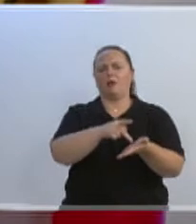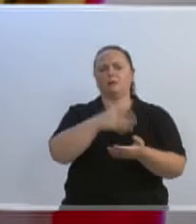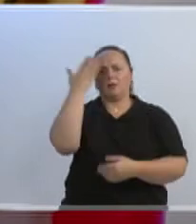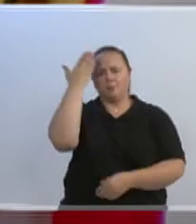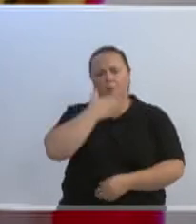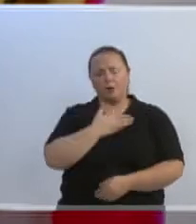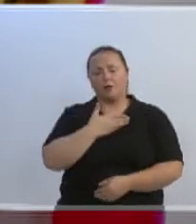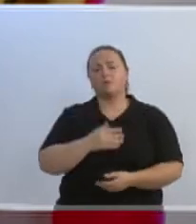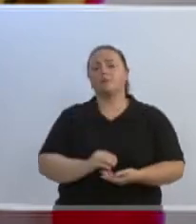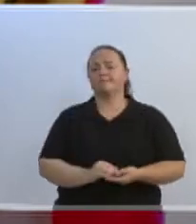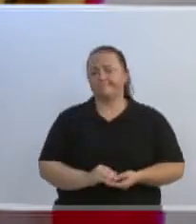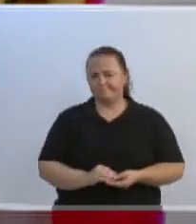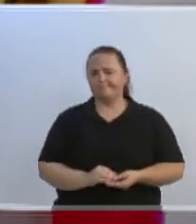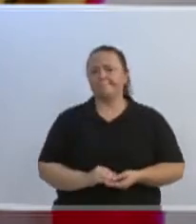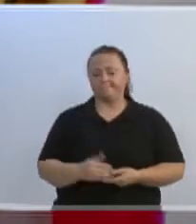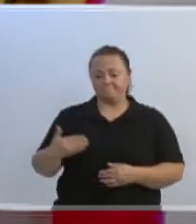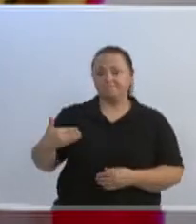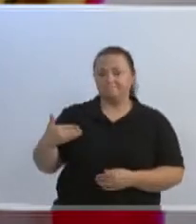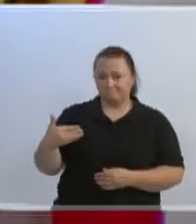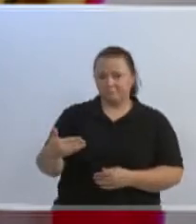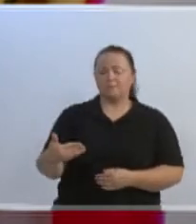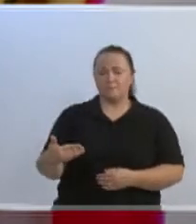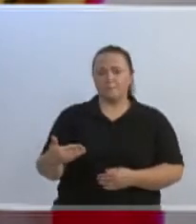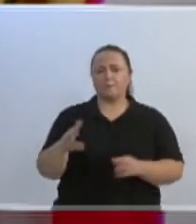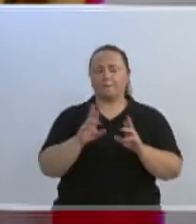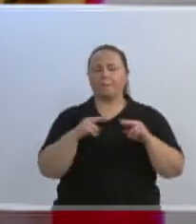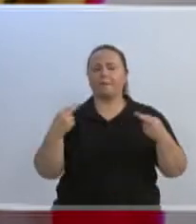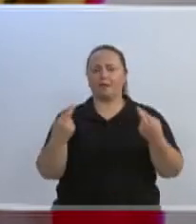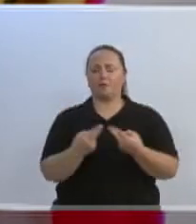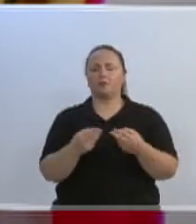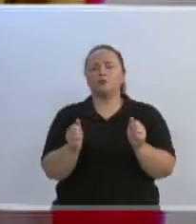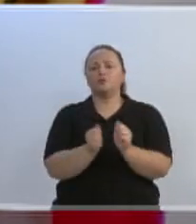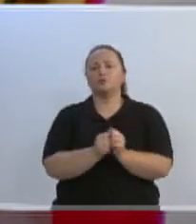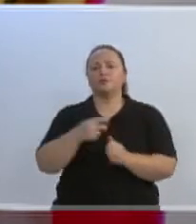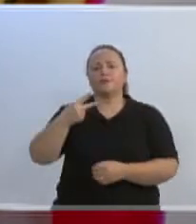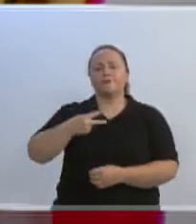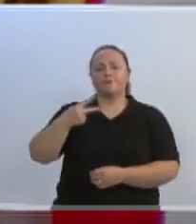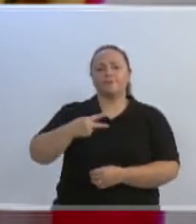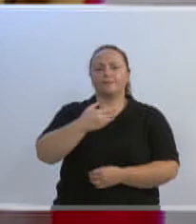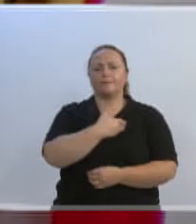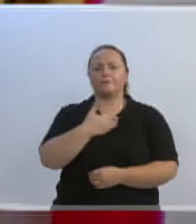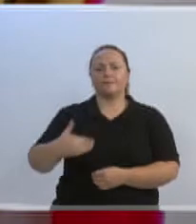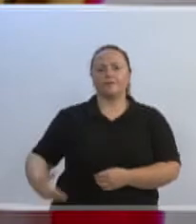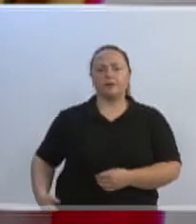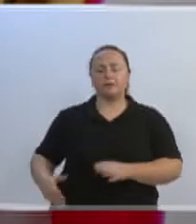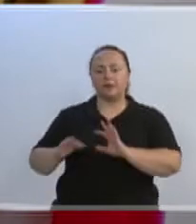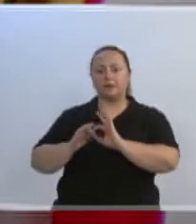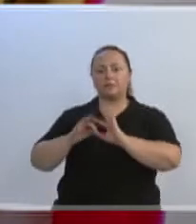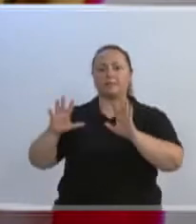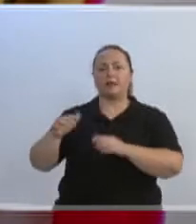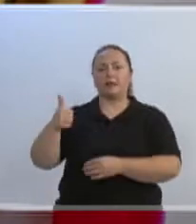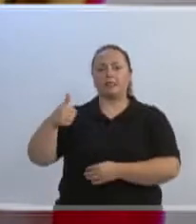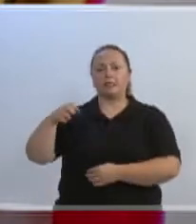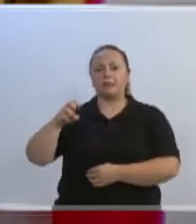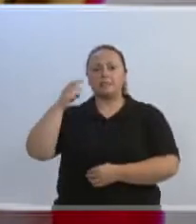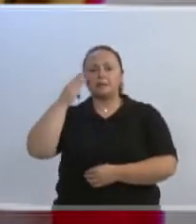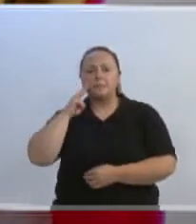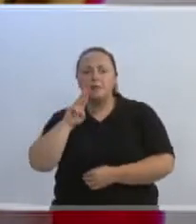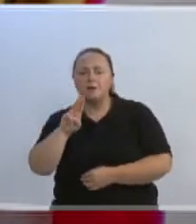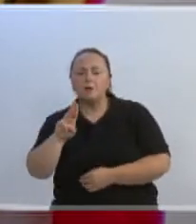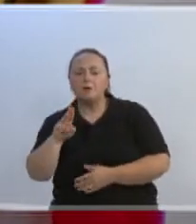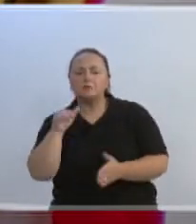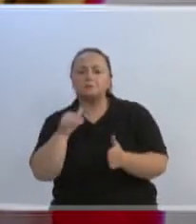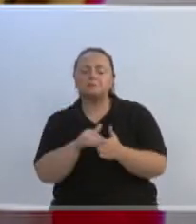aí, foi feito agora há pouco uma reunião com o vice-governador, dizendo que liberar 15 milhões para mais esquerda, até agora